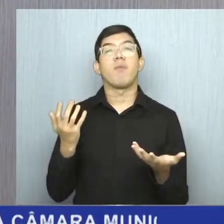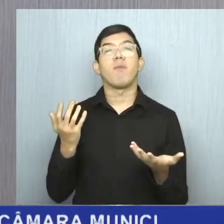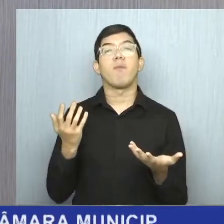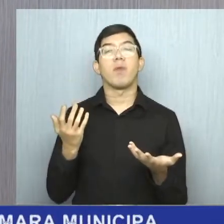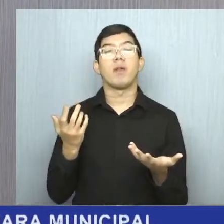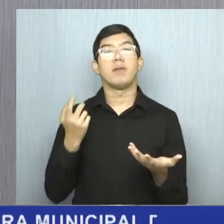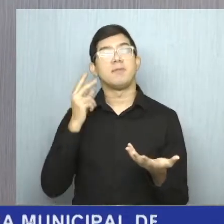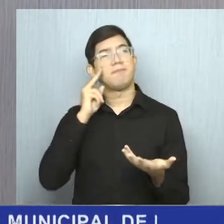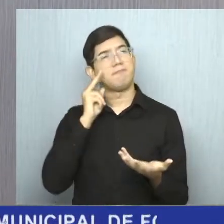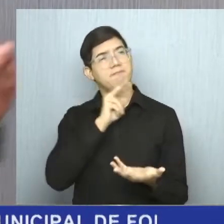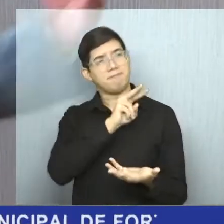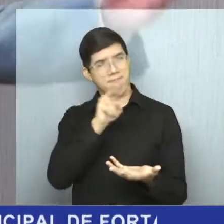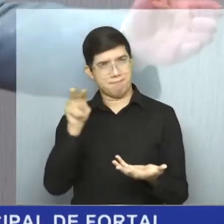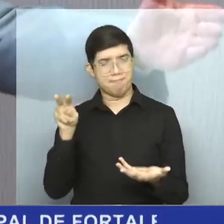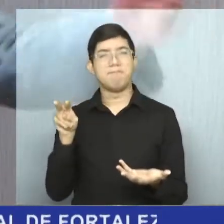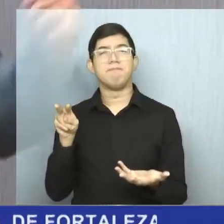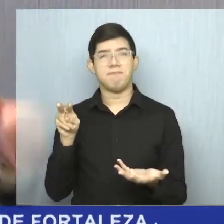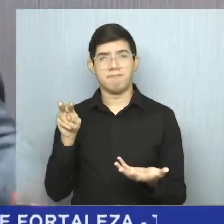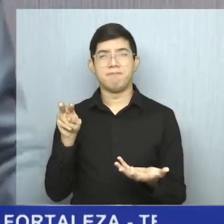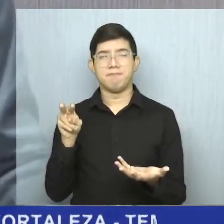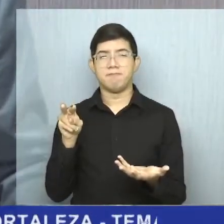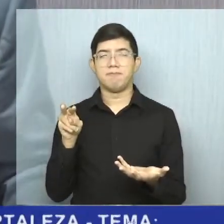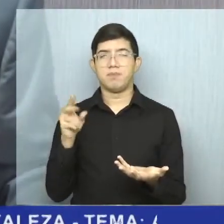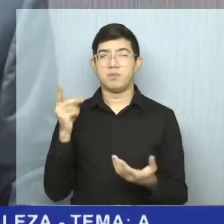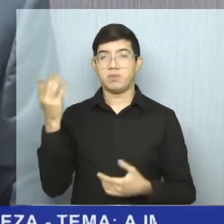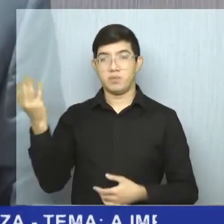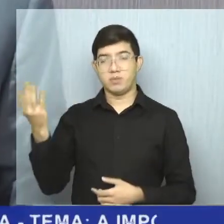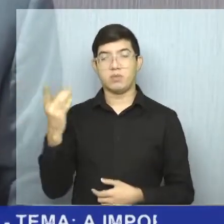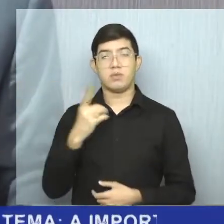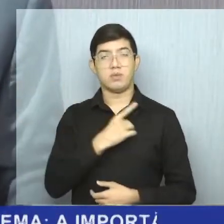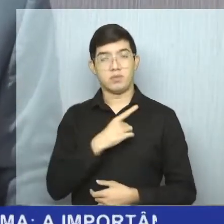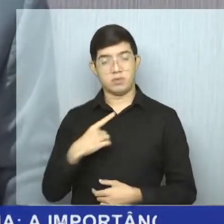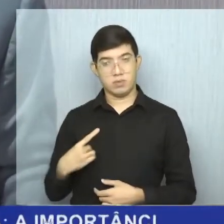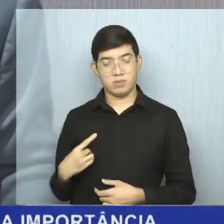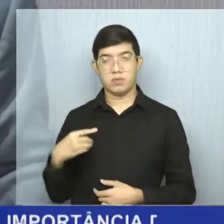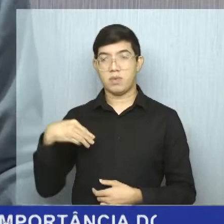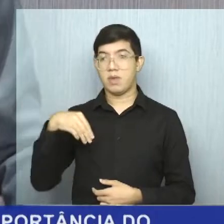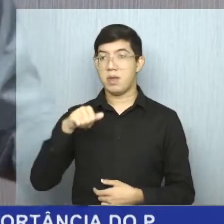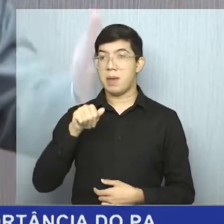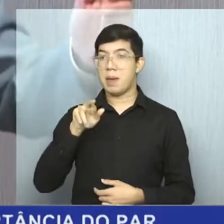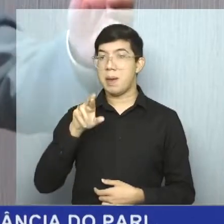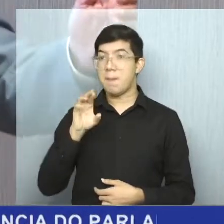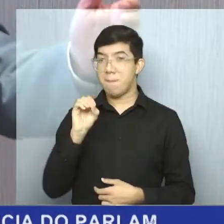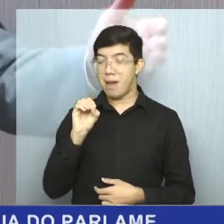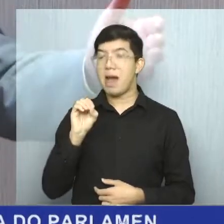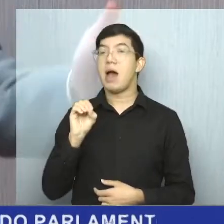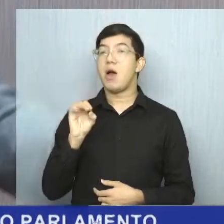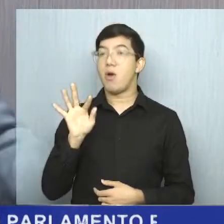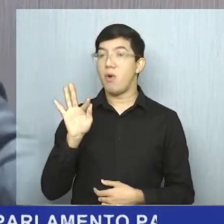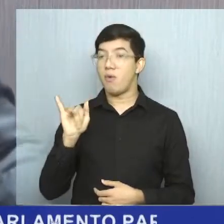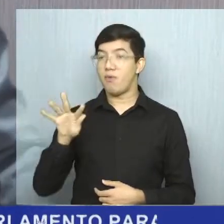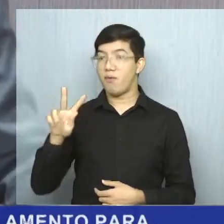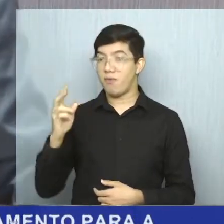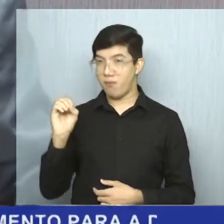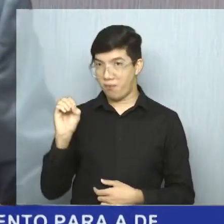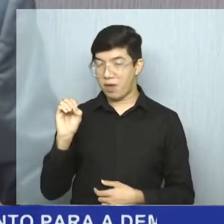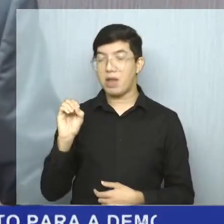gente está vendo, voto após voto, está aqui entre nós o deputado Mauro Benevides Filho, né? O